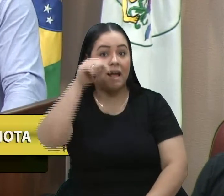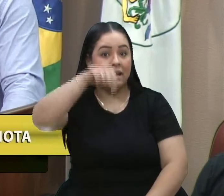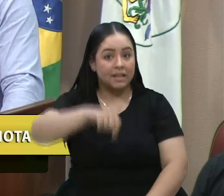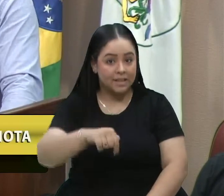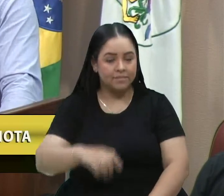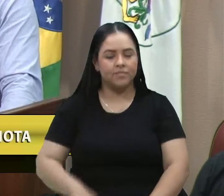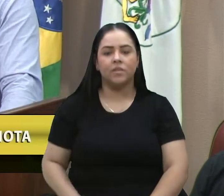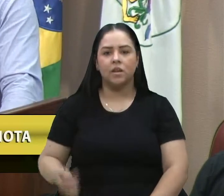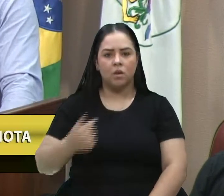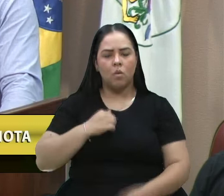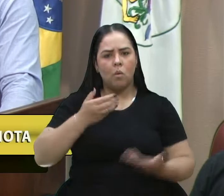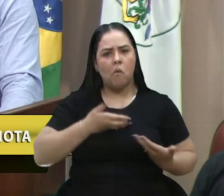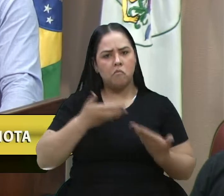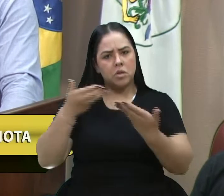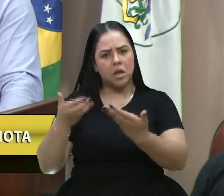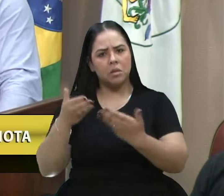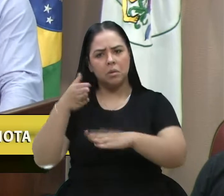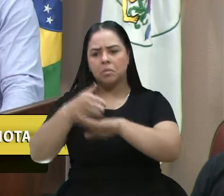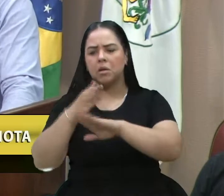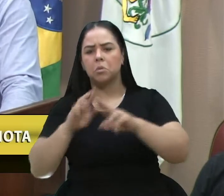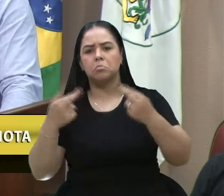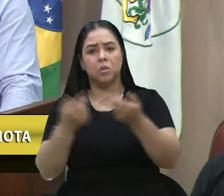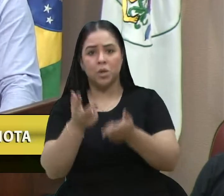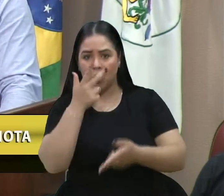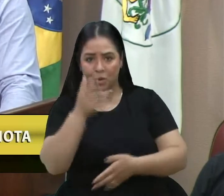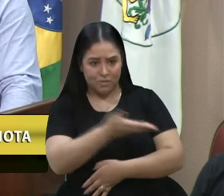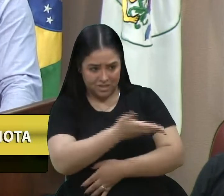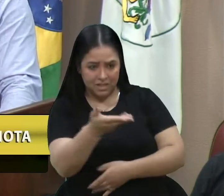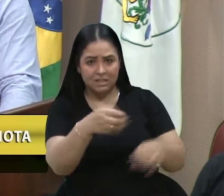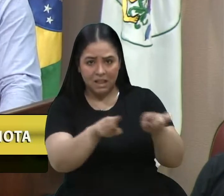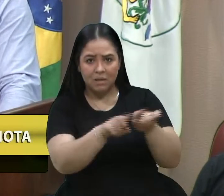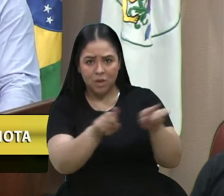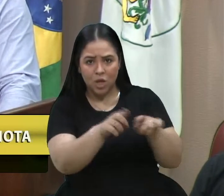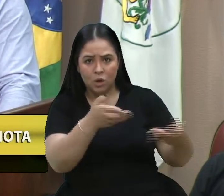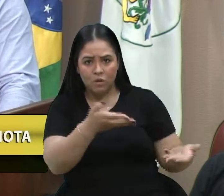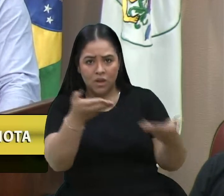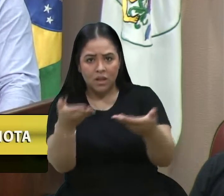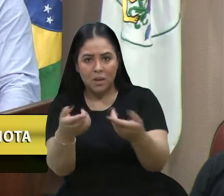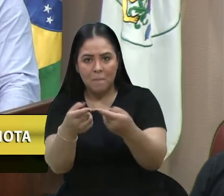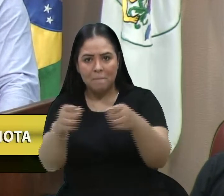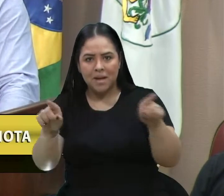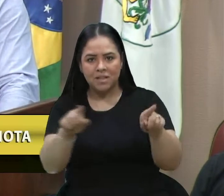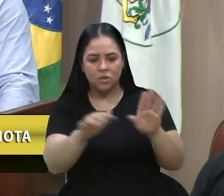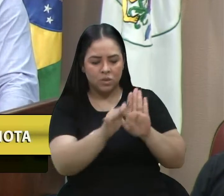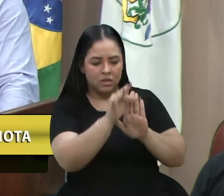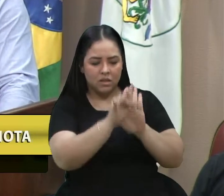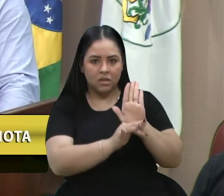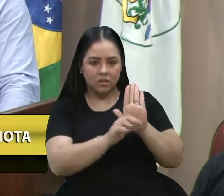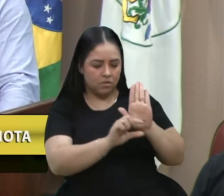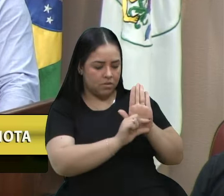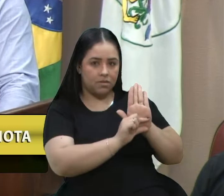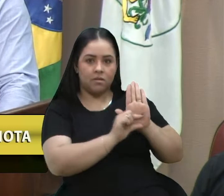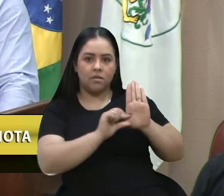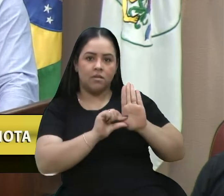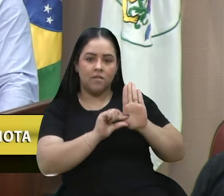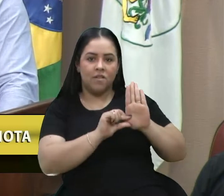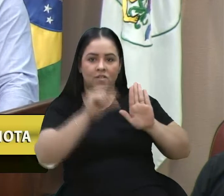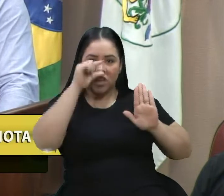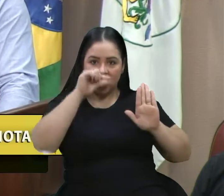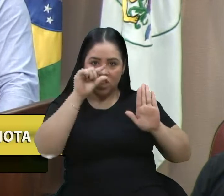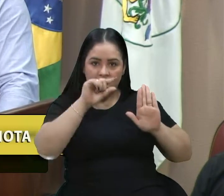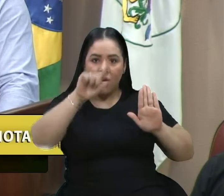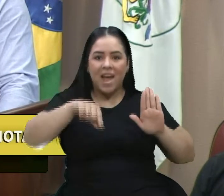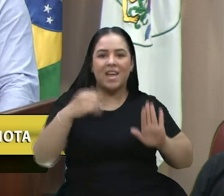nessa reunião, como todos vocês foram. Mas embaixo do texto escreveram, Fantinel, é importante que tu